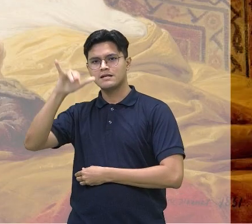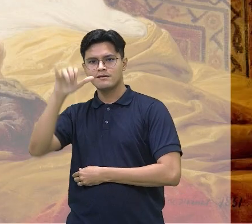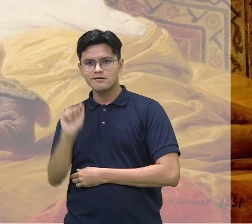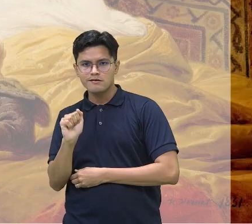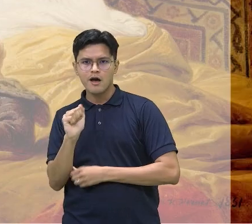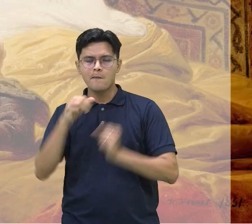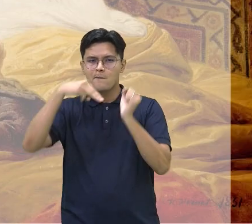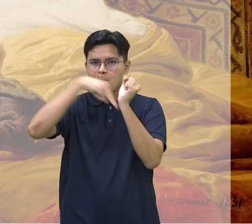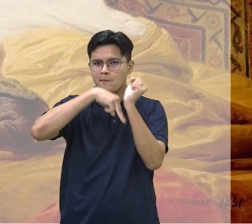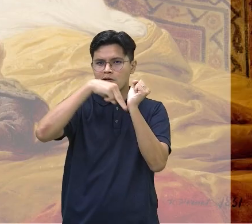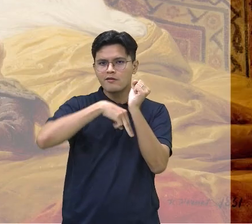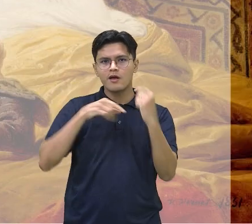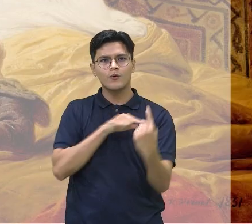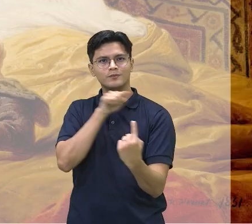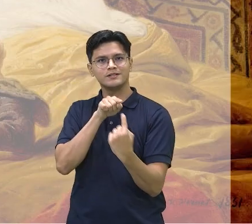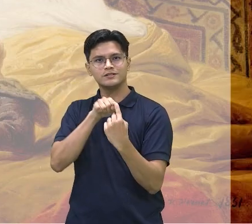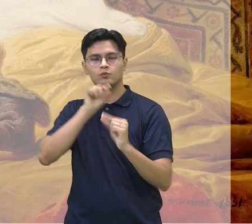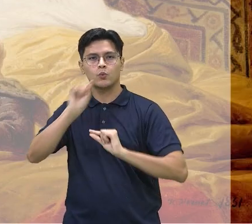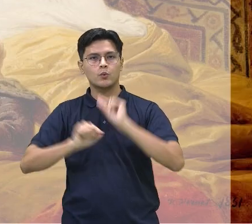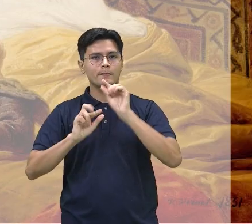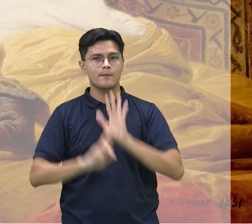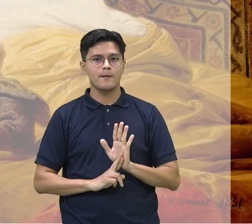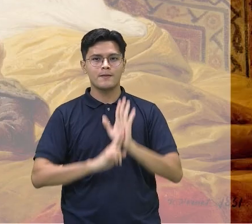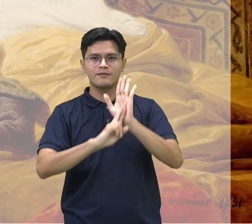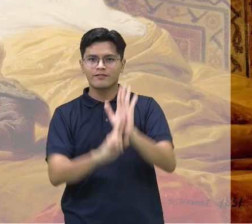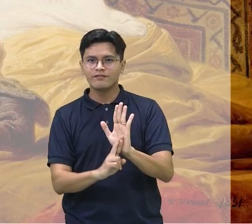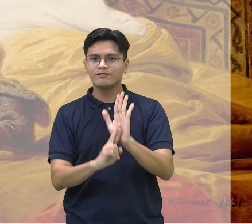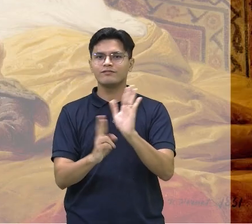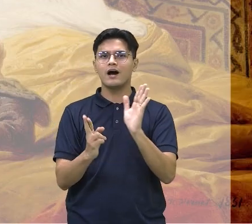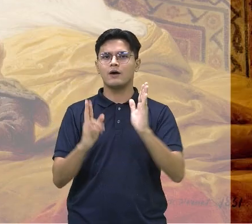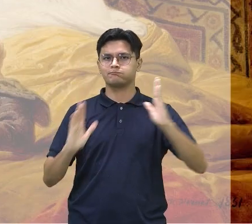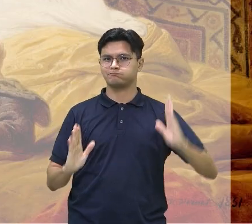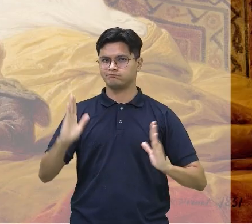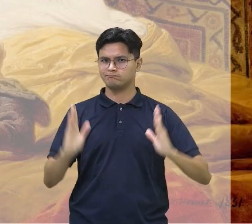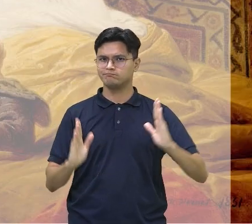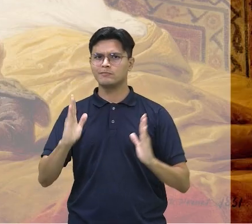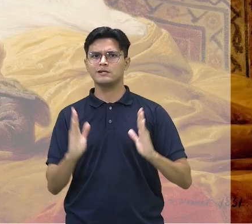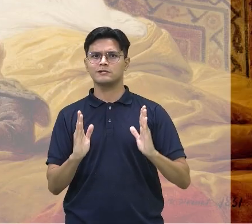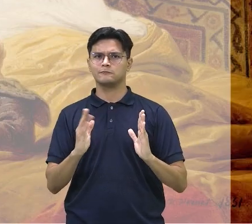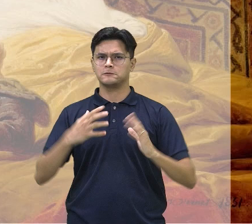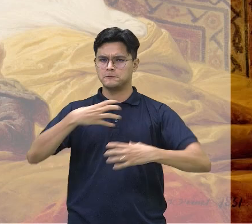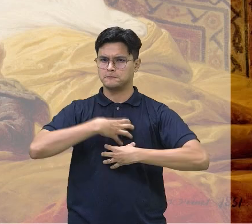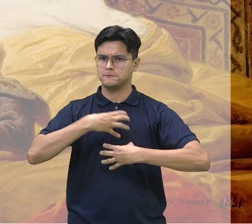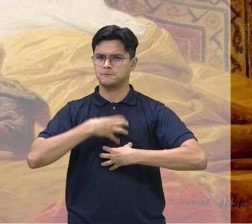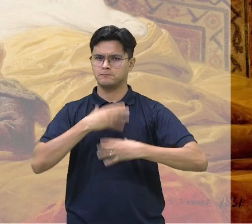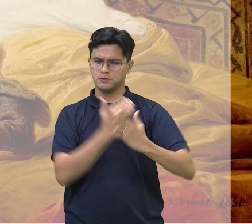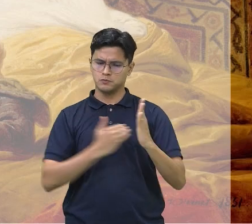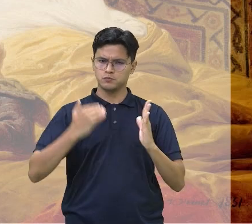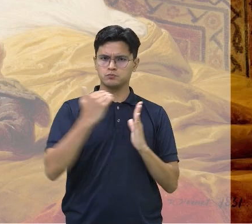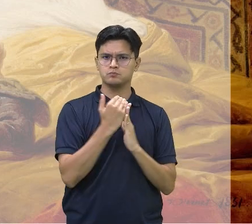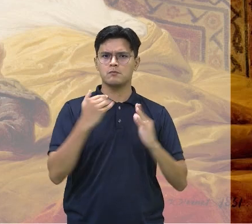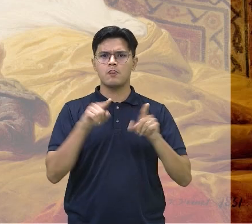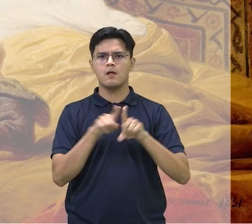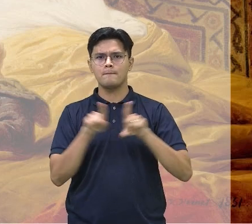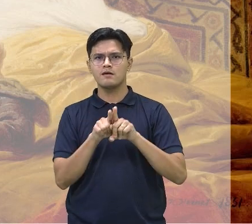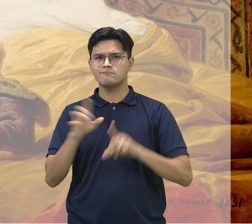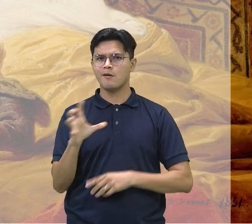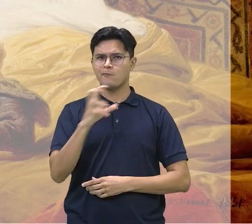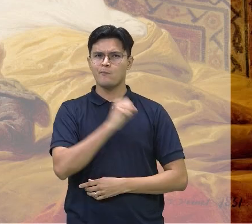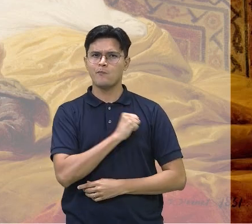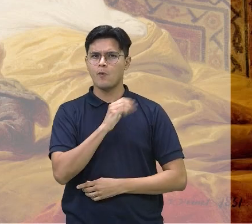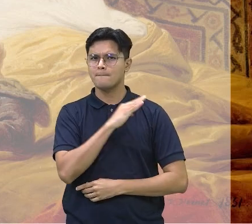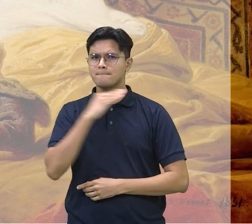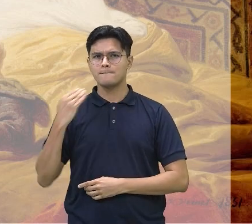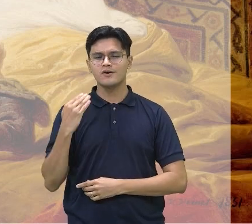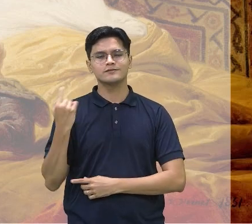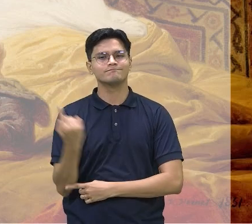representar esse momento de intensidade, de amor, morte, medo e solidão, que são esses